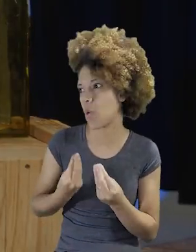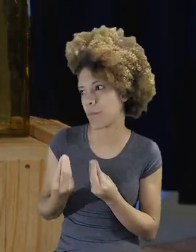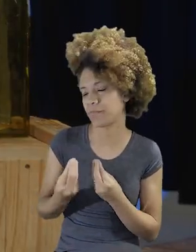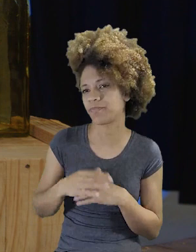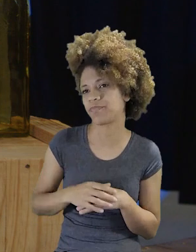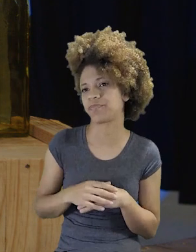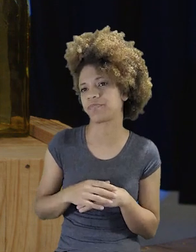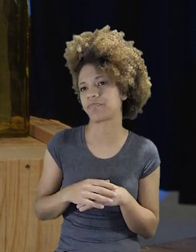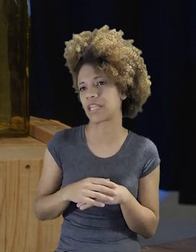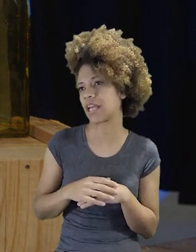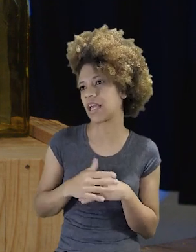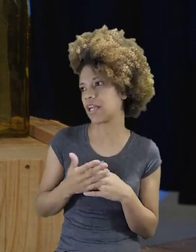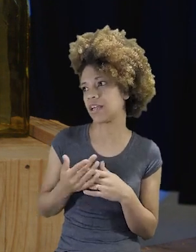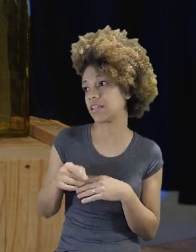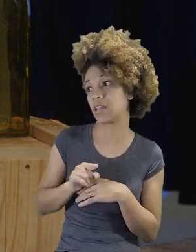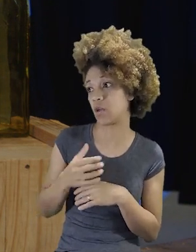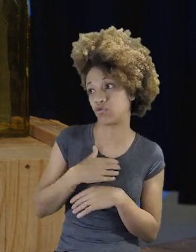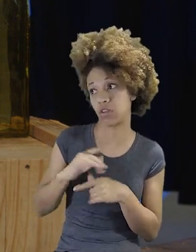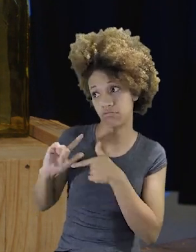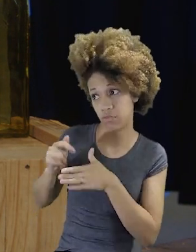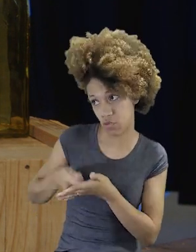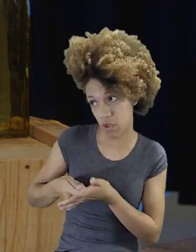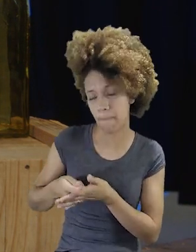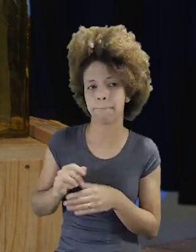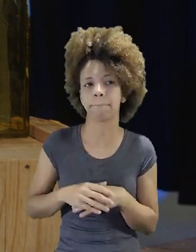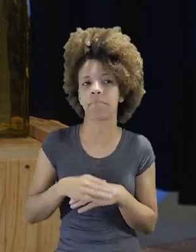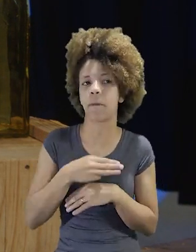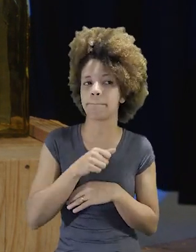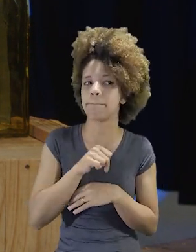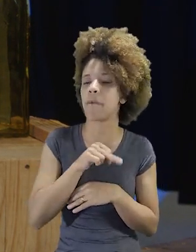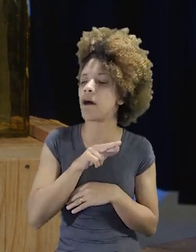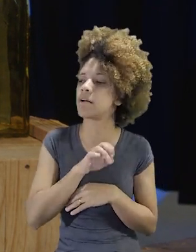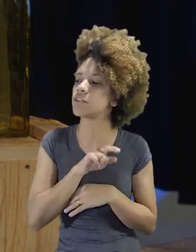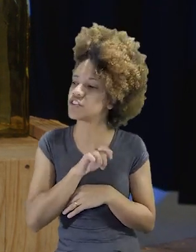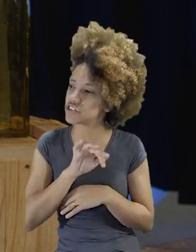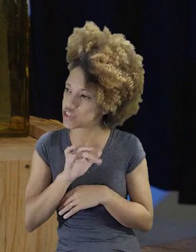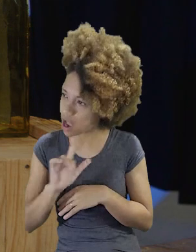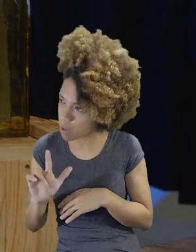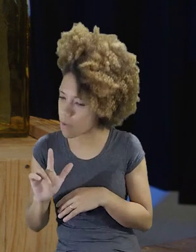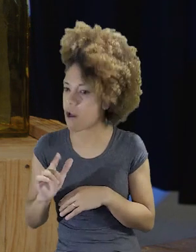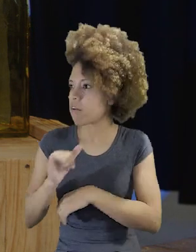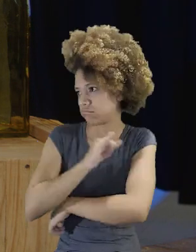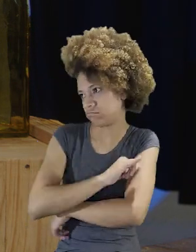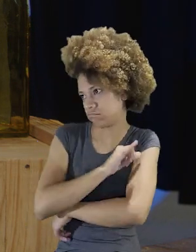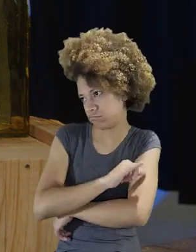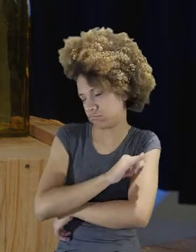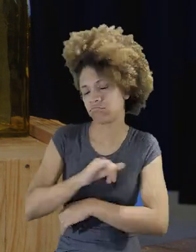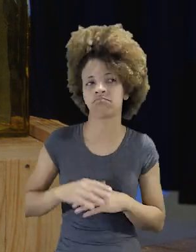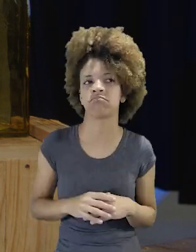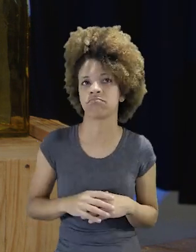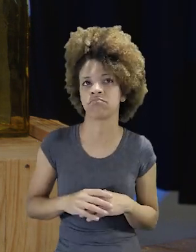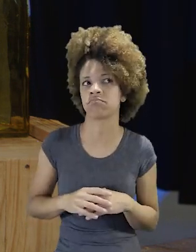como Às vezes as coisas simplesmente não são do jeito tradicional o mais chao é do Rio de